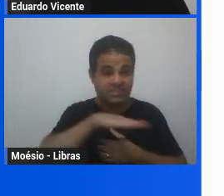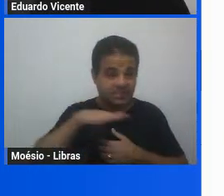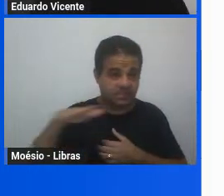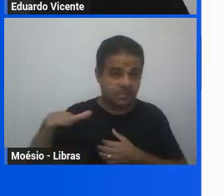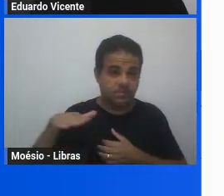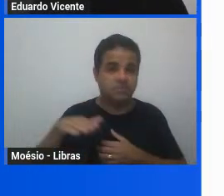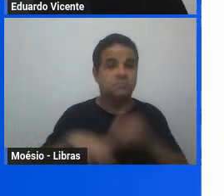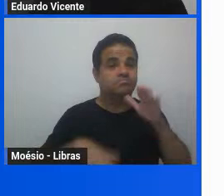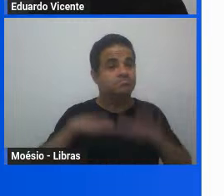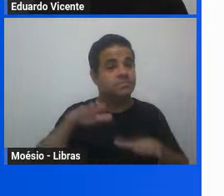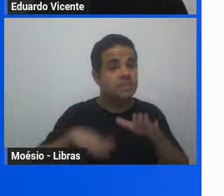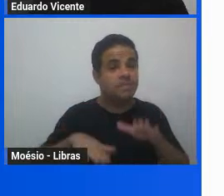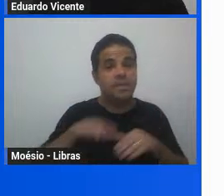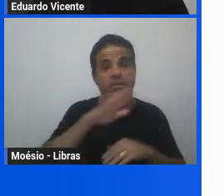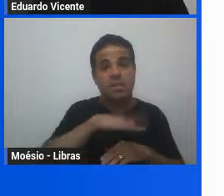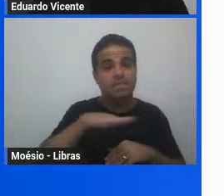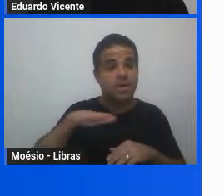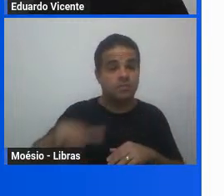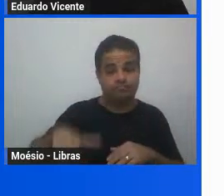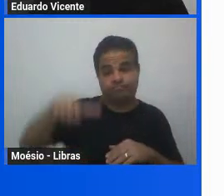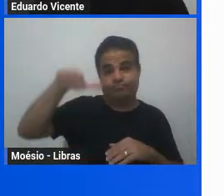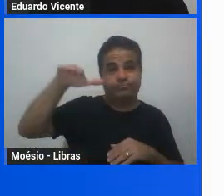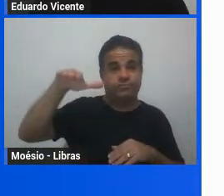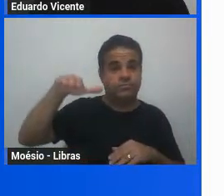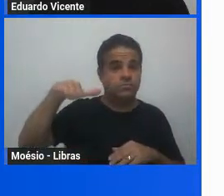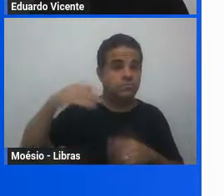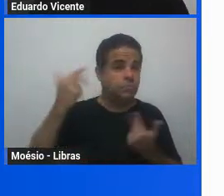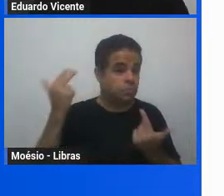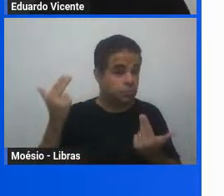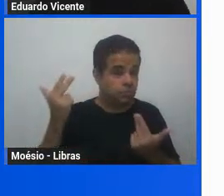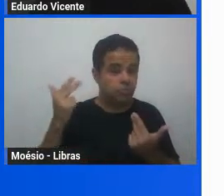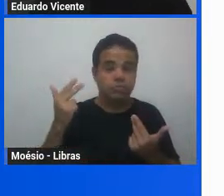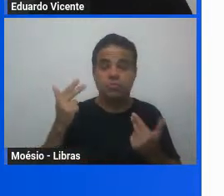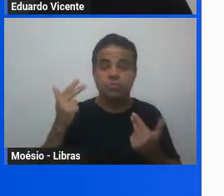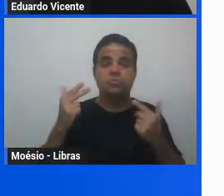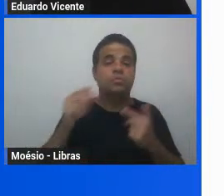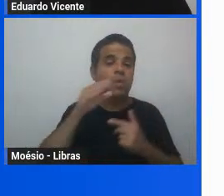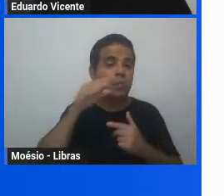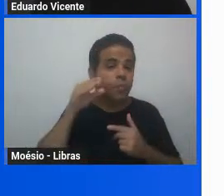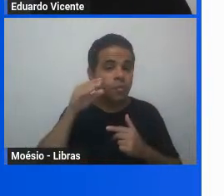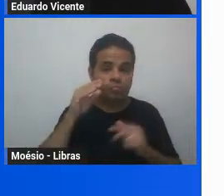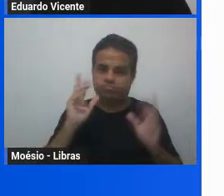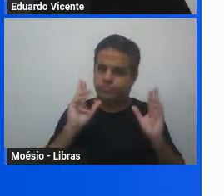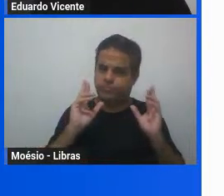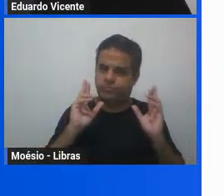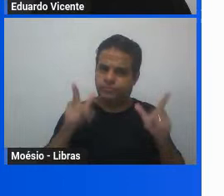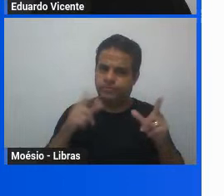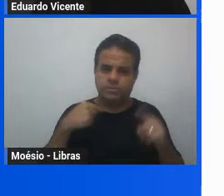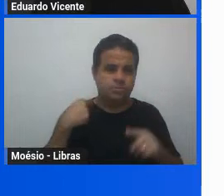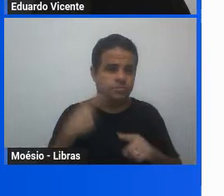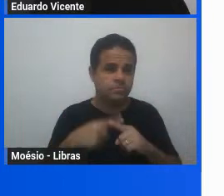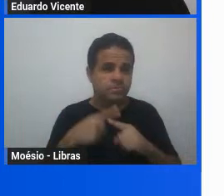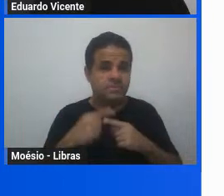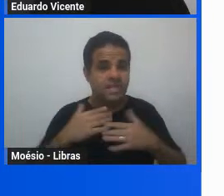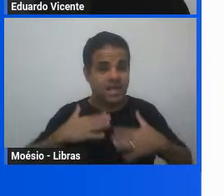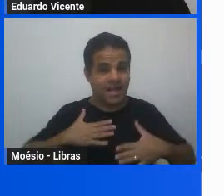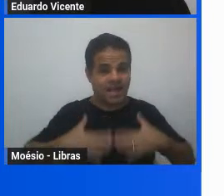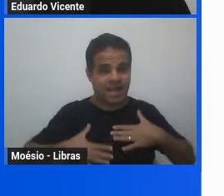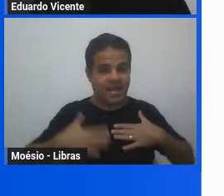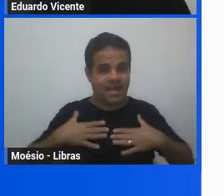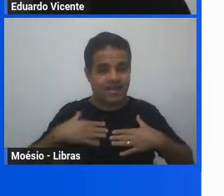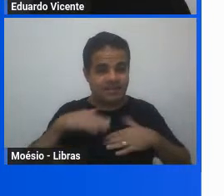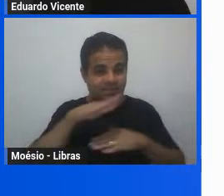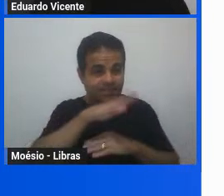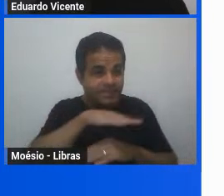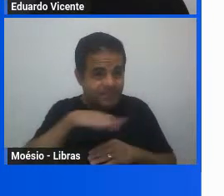tamanho da criança. Não pode ser a mesma manobra realizada no adulto, porque a caixa torácica, os ossinhos da criança